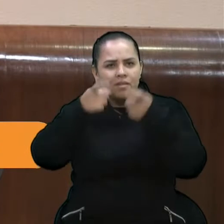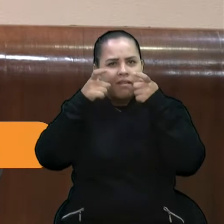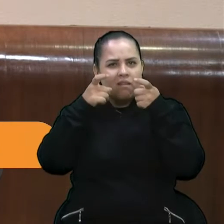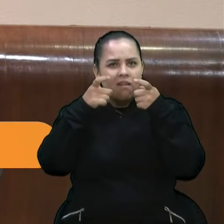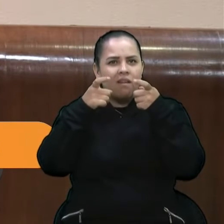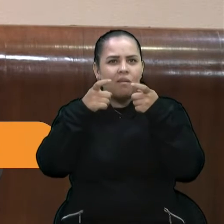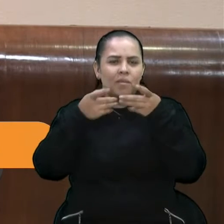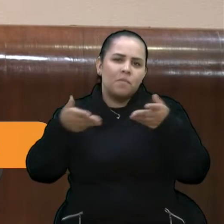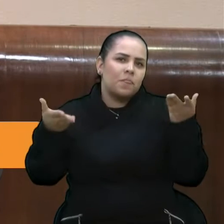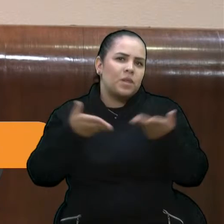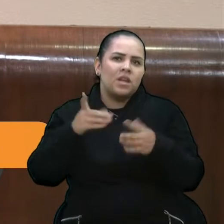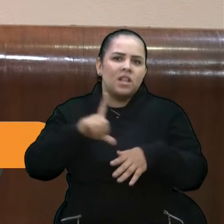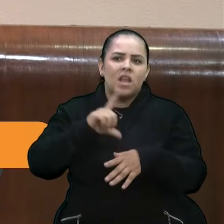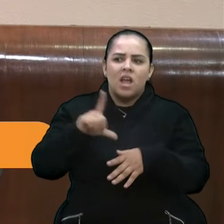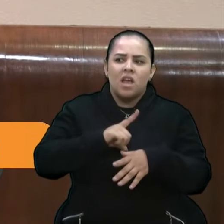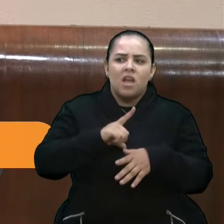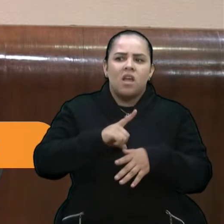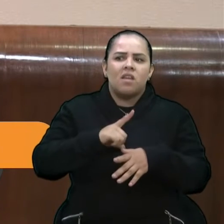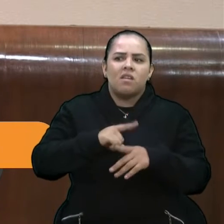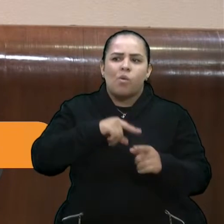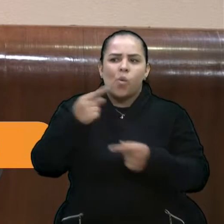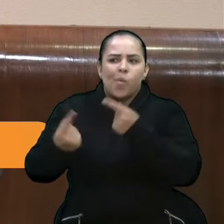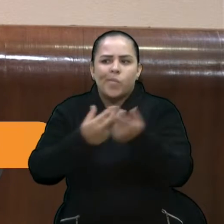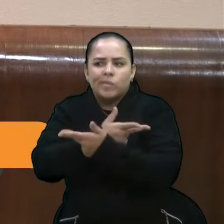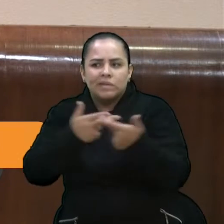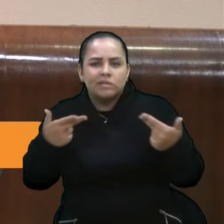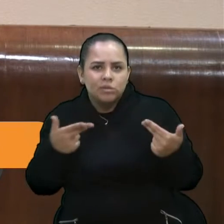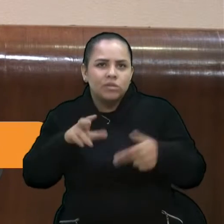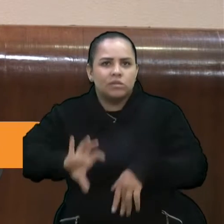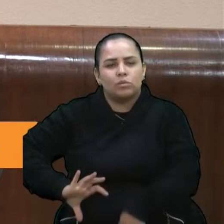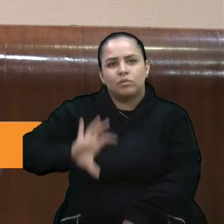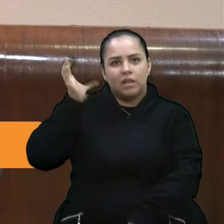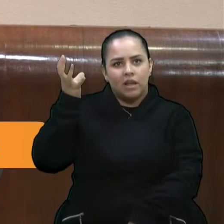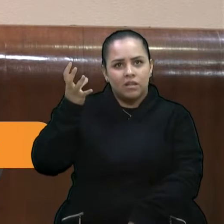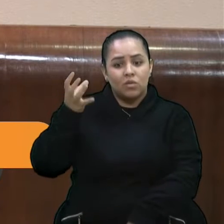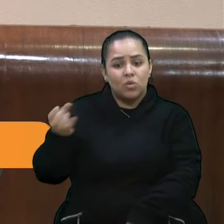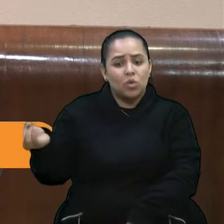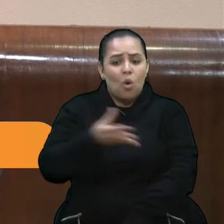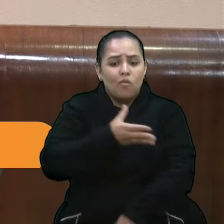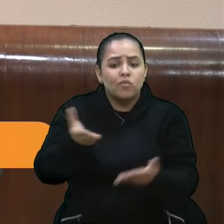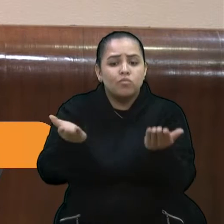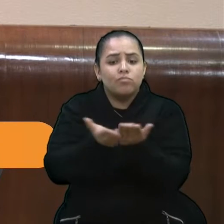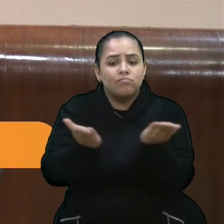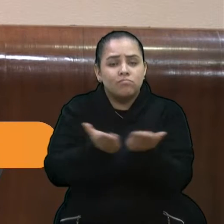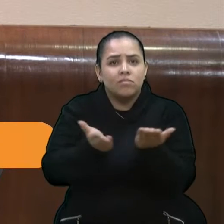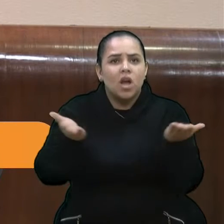preparação de algumas situações, que os novos estudantes